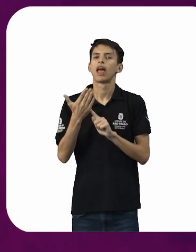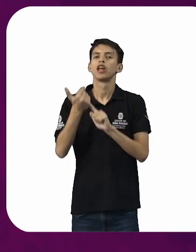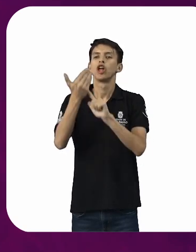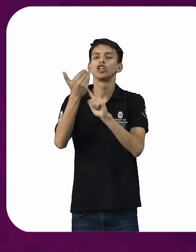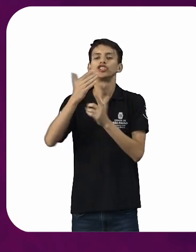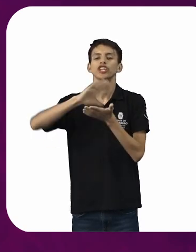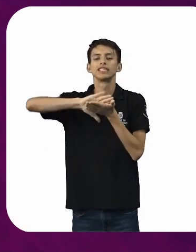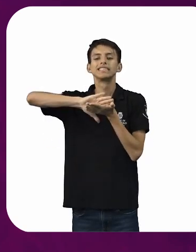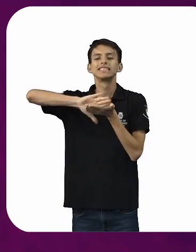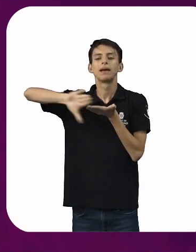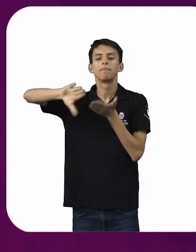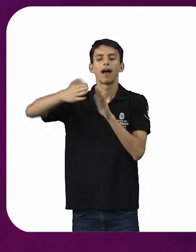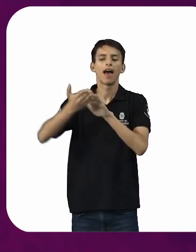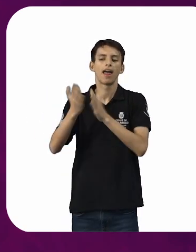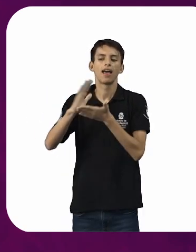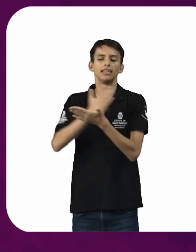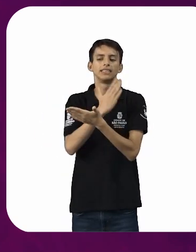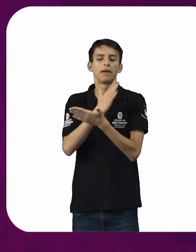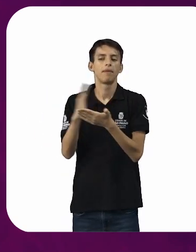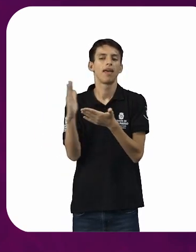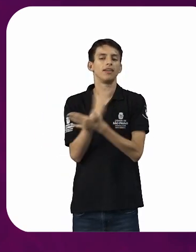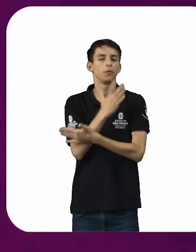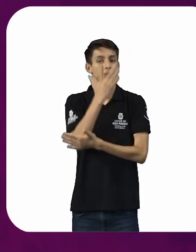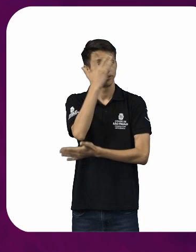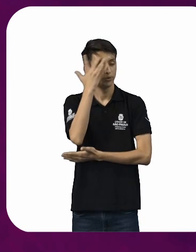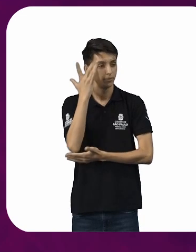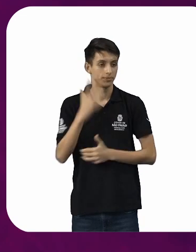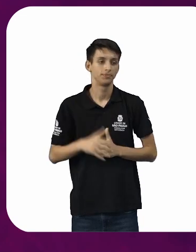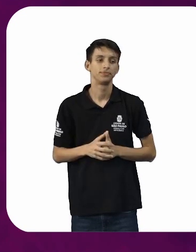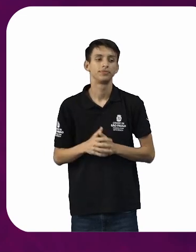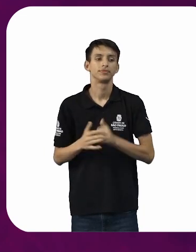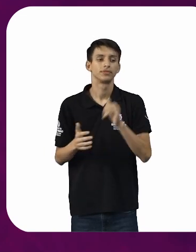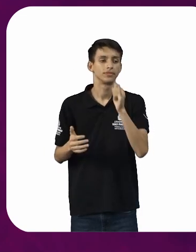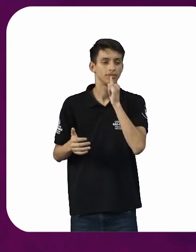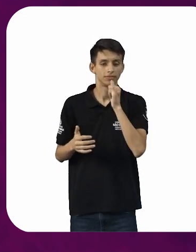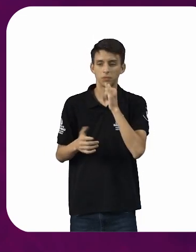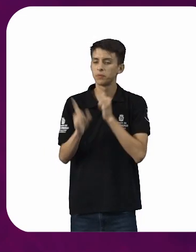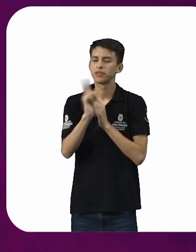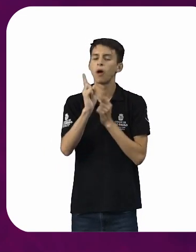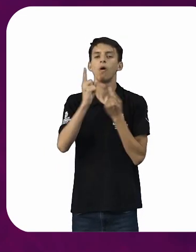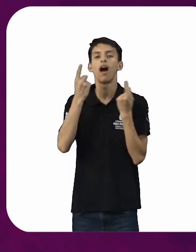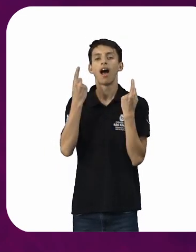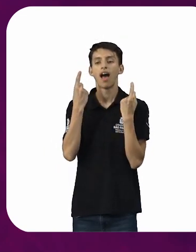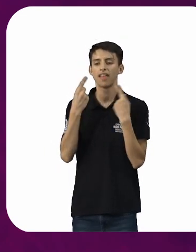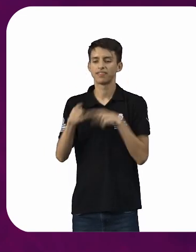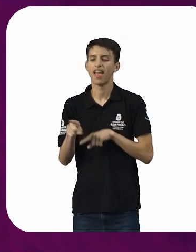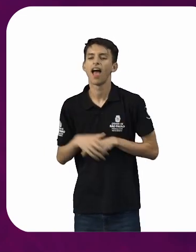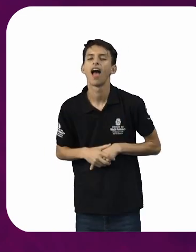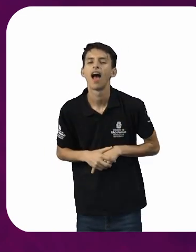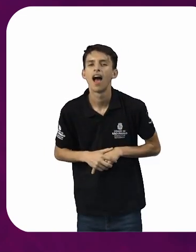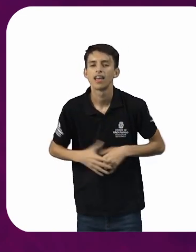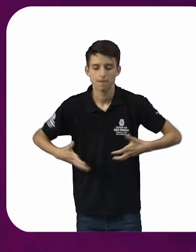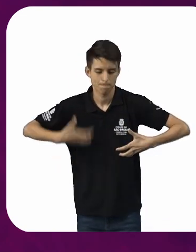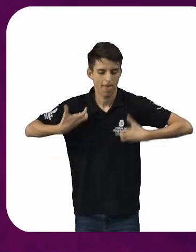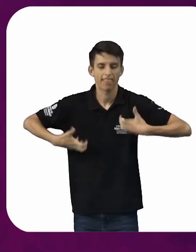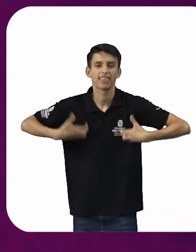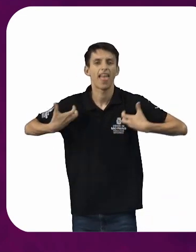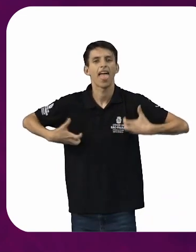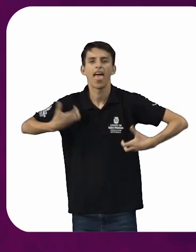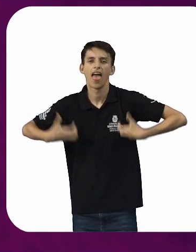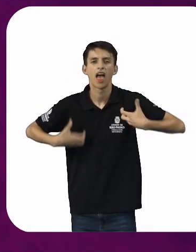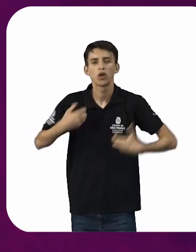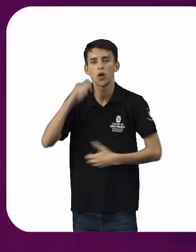pessoas. Então, essa segregação ela não vai ser feita sempre com aquele ataque direto. macaco, preto,